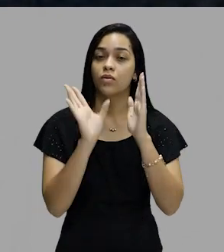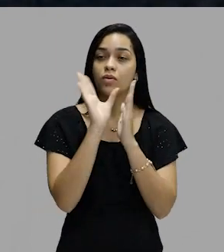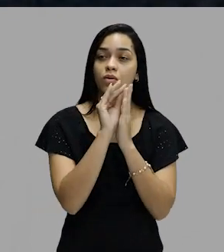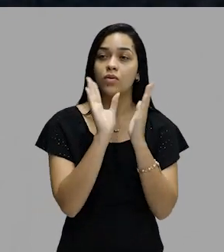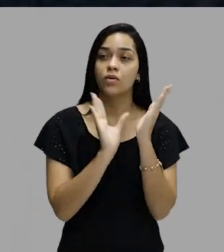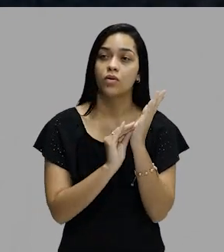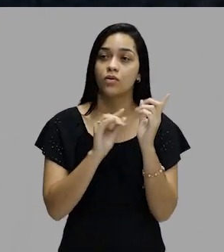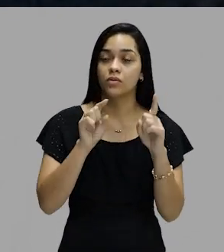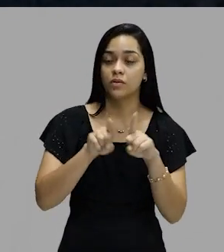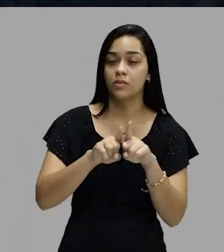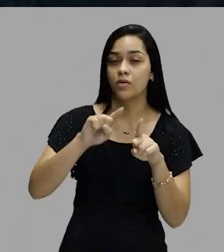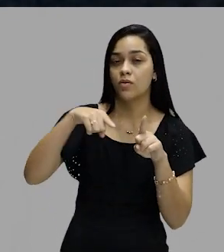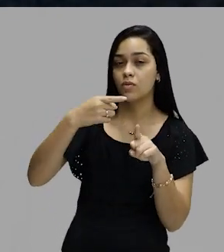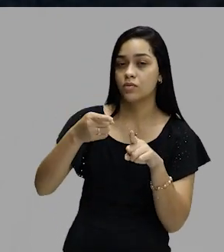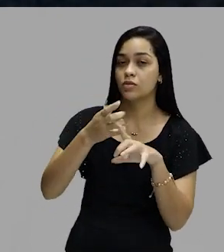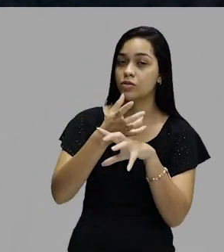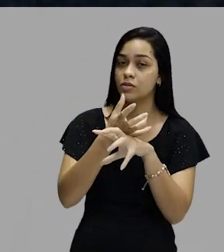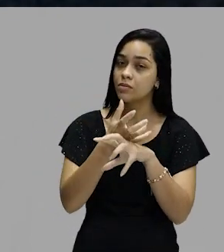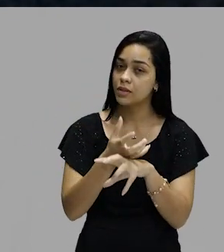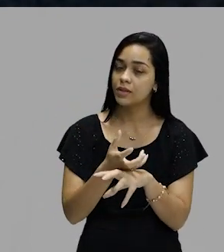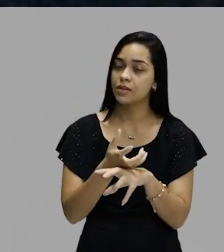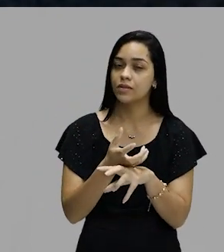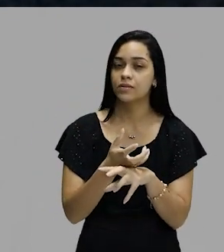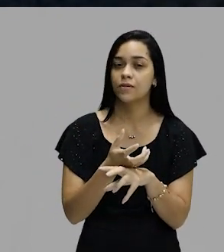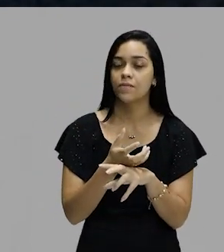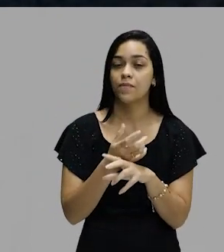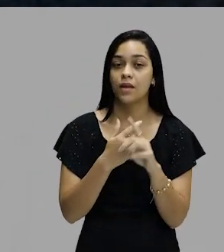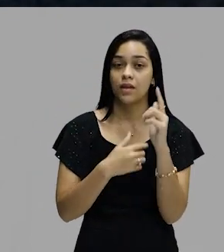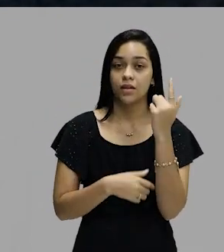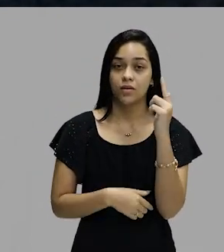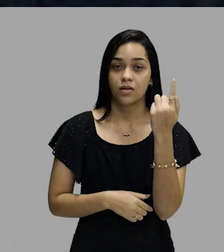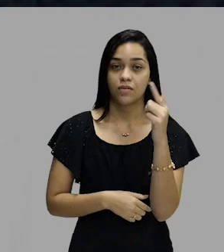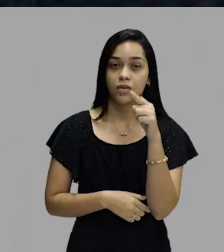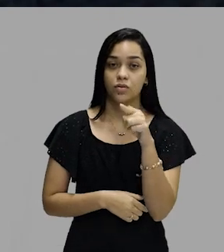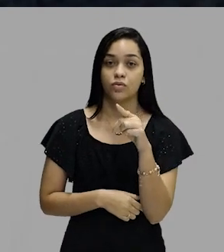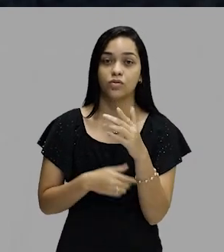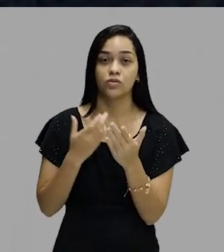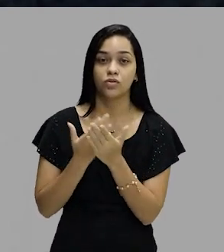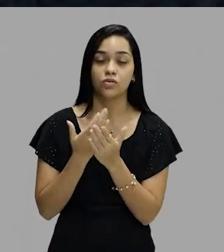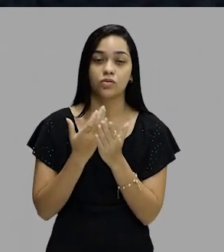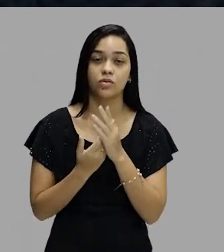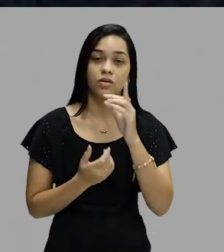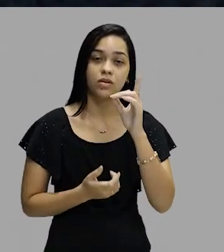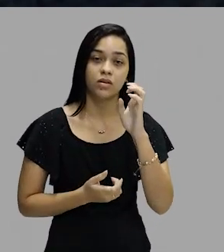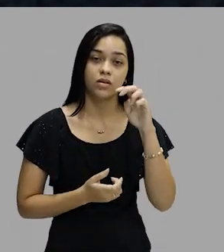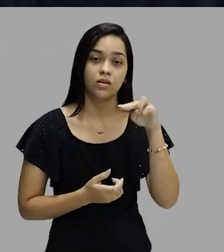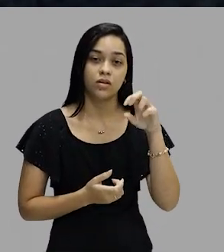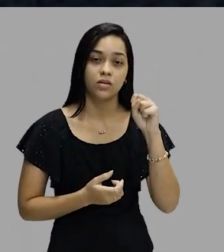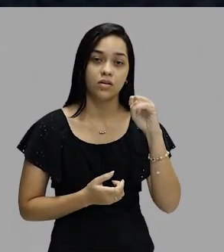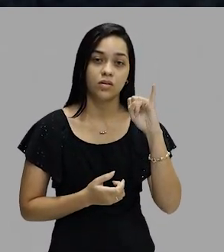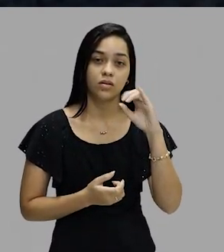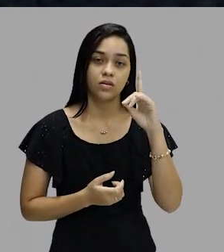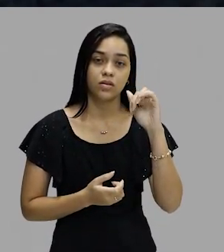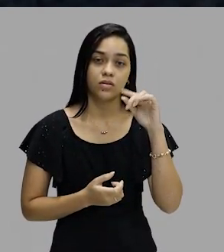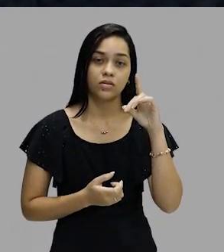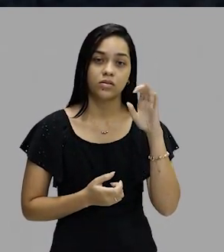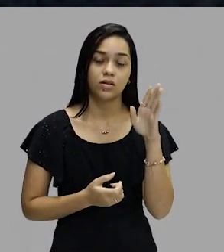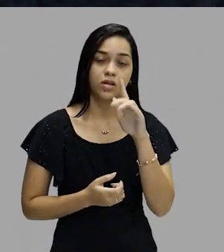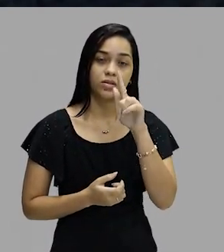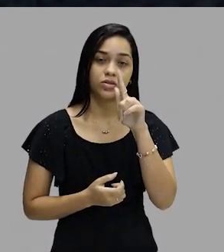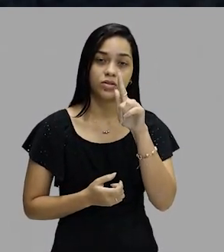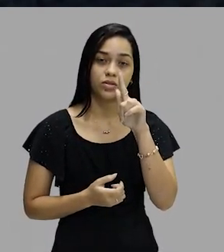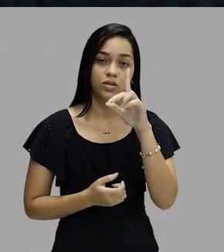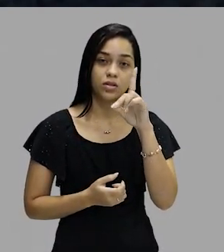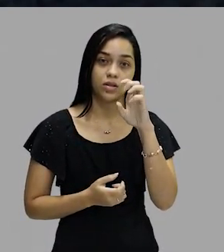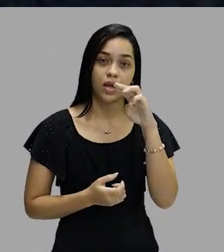ou até para outras disciplinas. Lá na geografia, por exemplo, você estuda a densidade demográfica, que é a quantidade